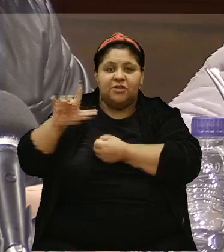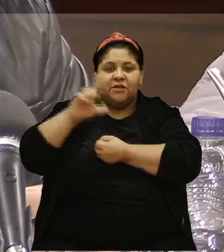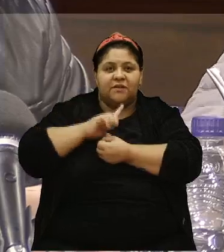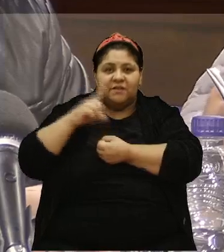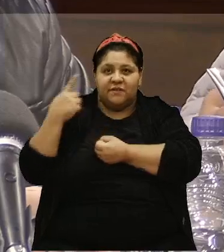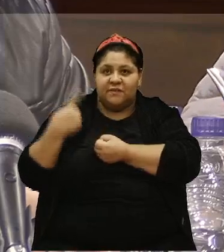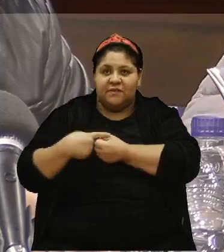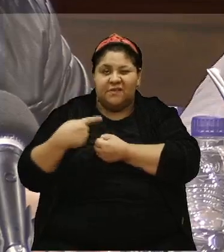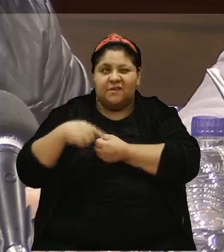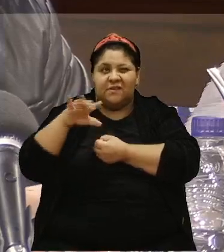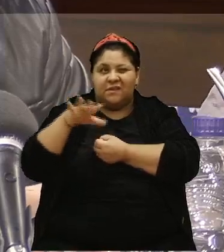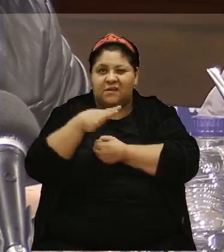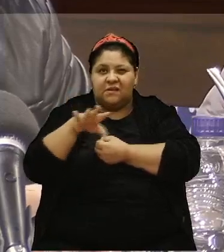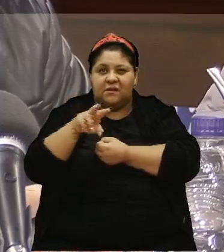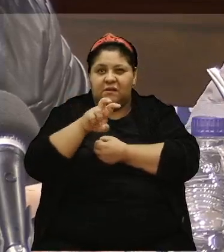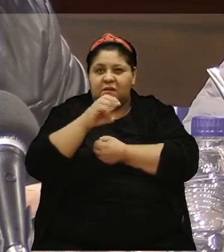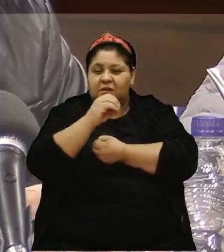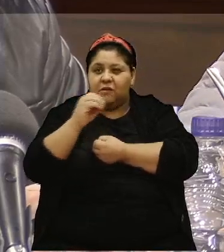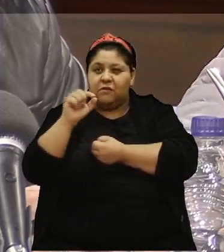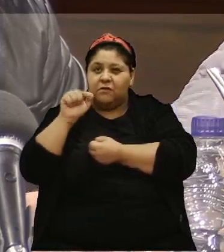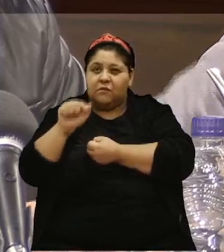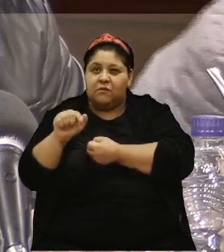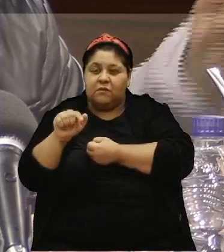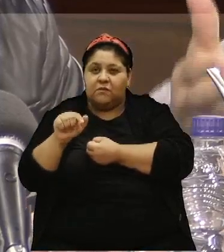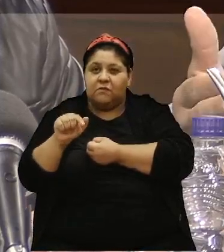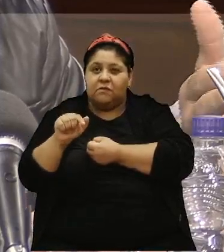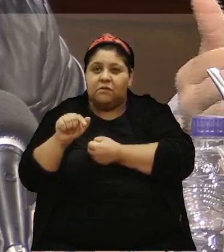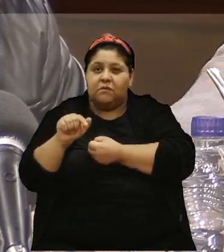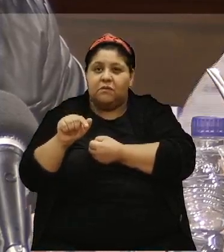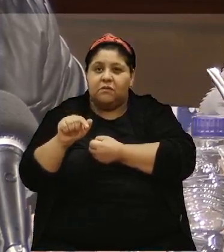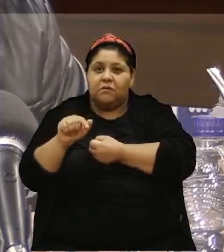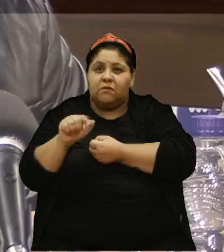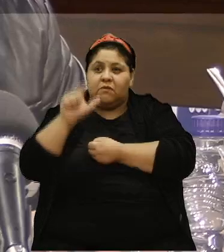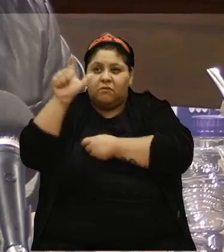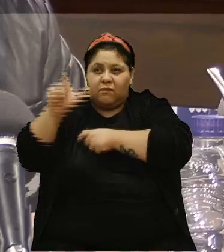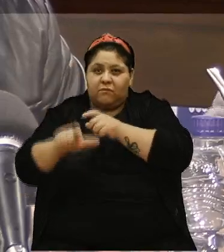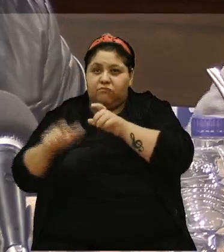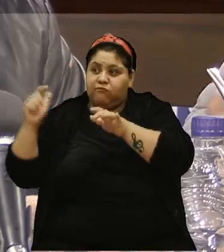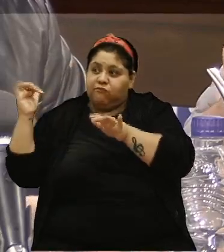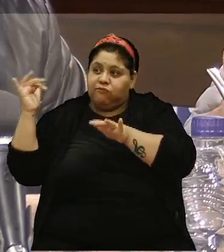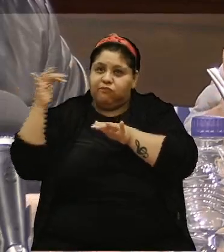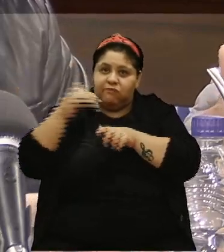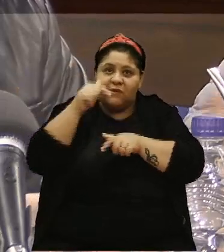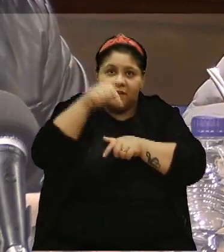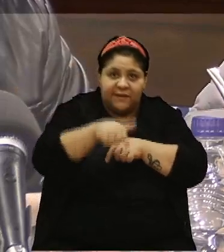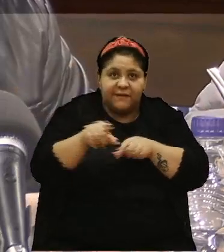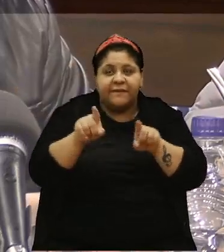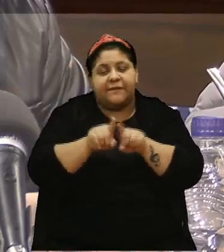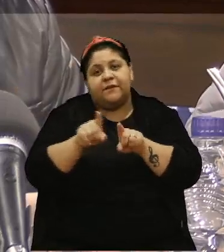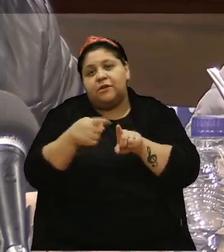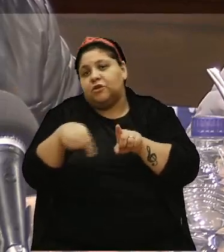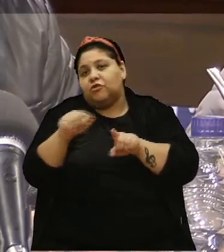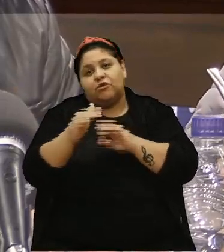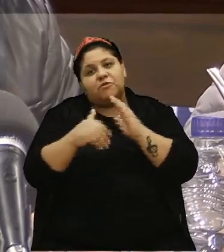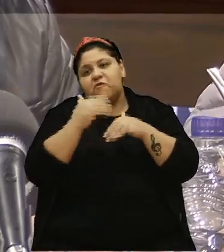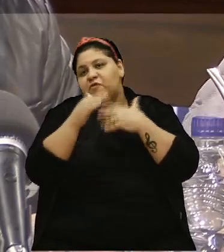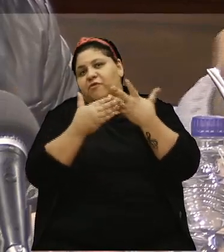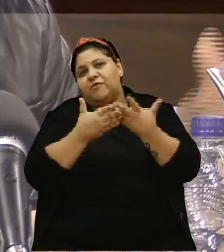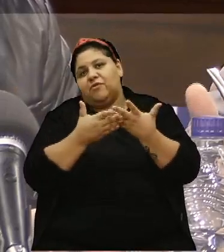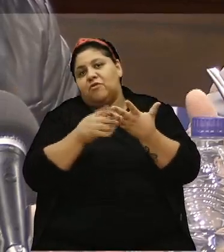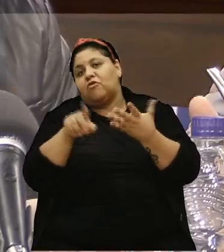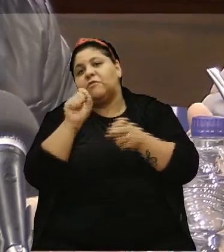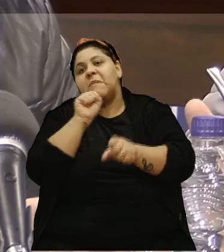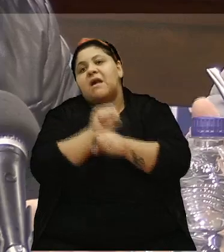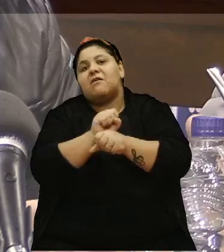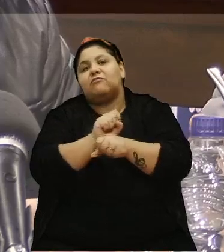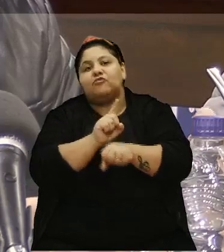cidade com cerca de 500 mil habitantes e fora os habitantes que vêm de outros municípios para cá, e nós não evoluímos, nós paramos no